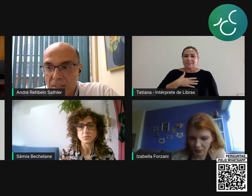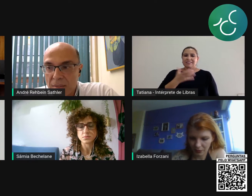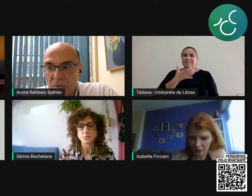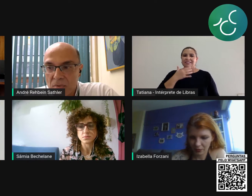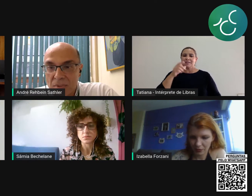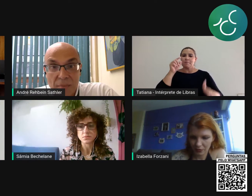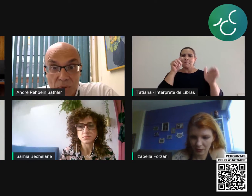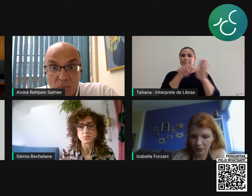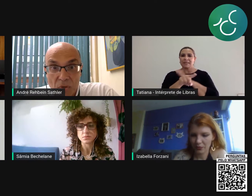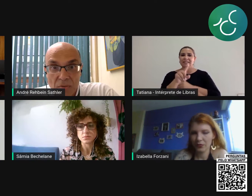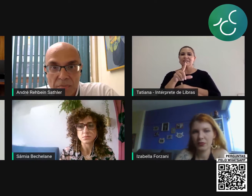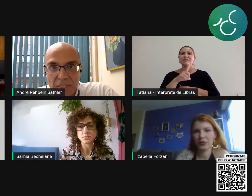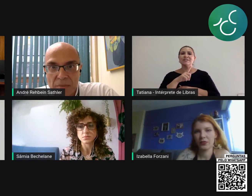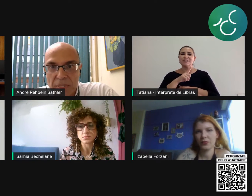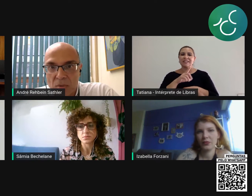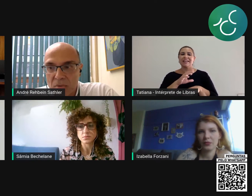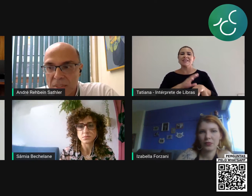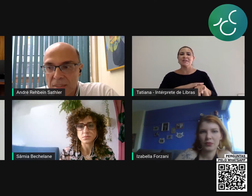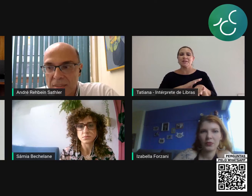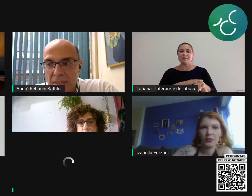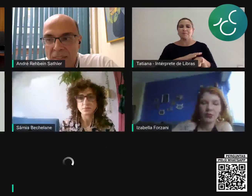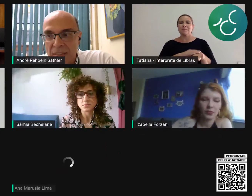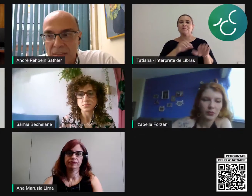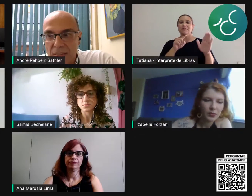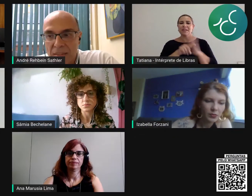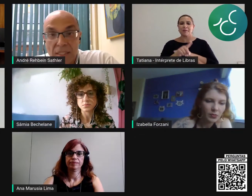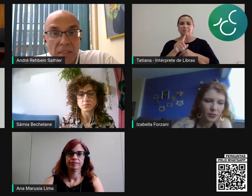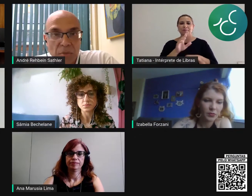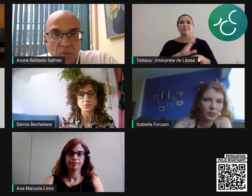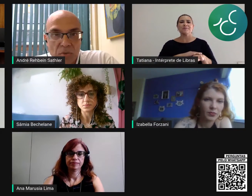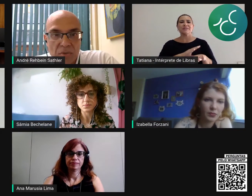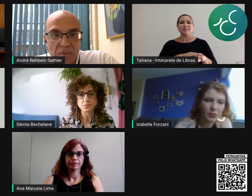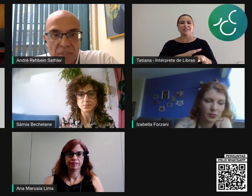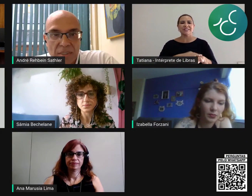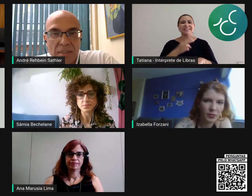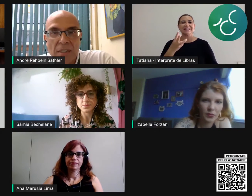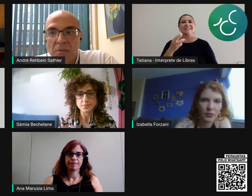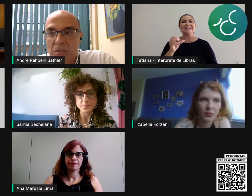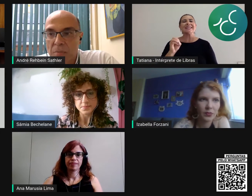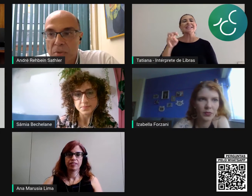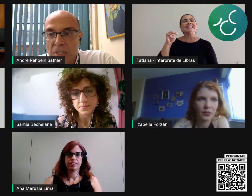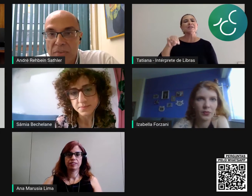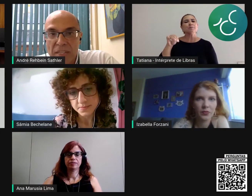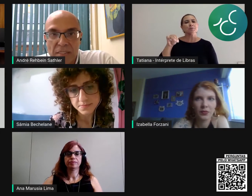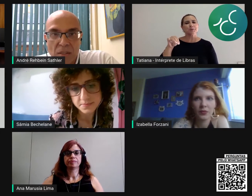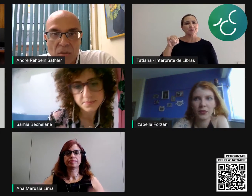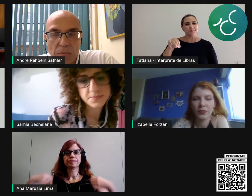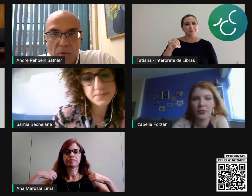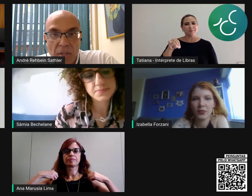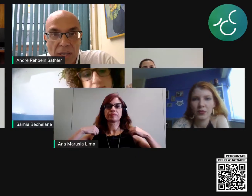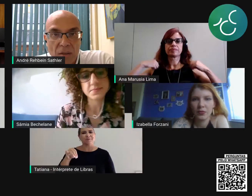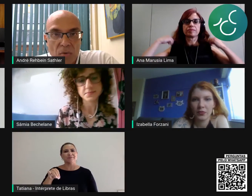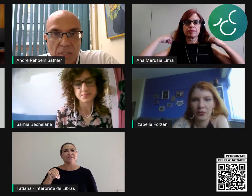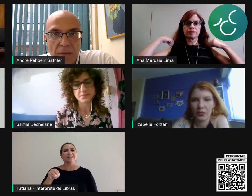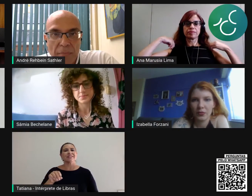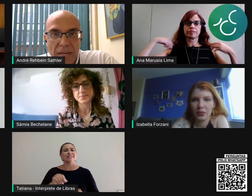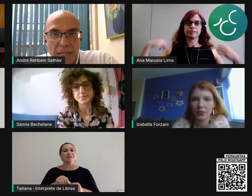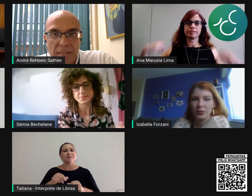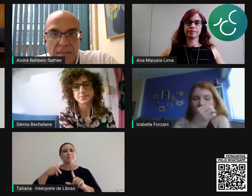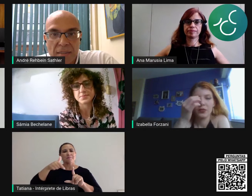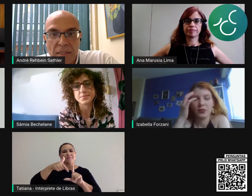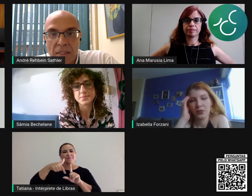perguntas, nós temos um tempinho bom para as perguntas, 30 minutos, né? Você pode fazê-lo pelo QR Code